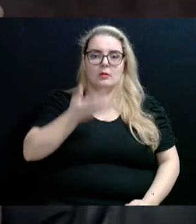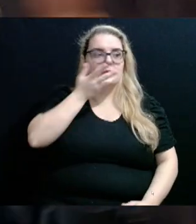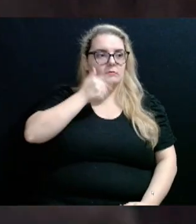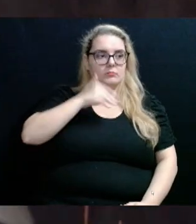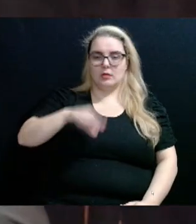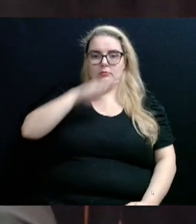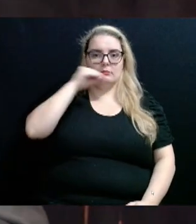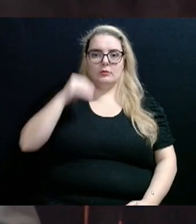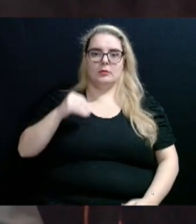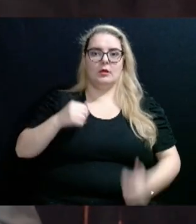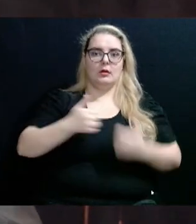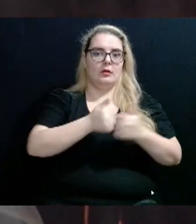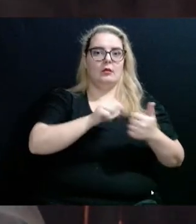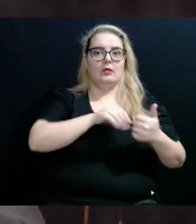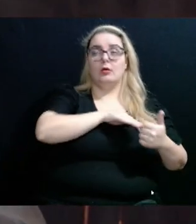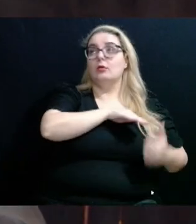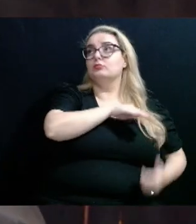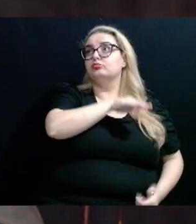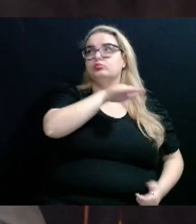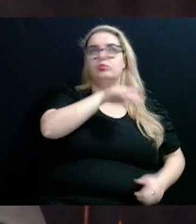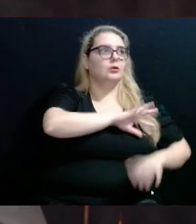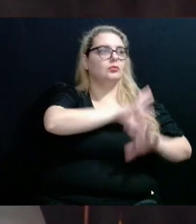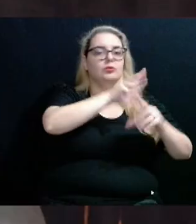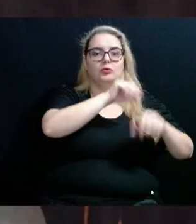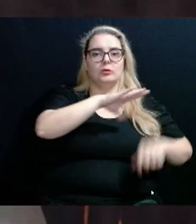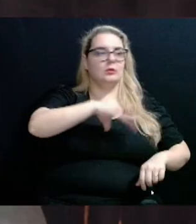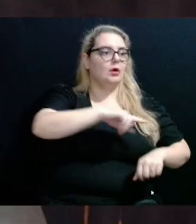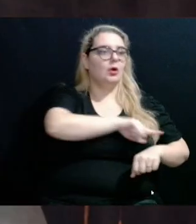cruzando a cidade sozinho para comprar